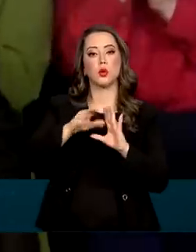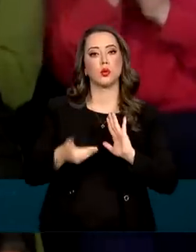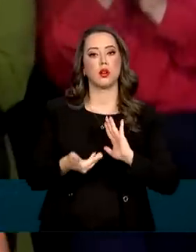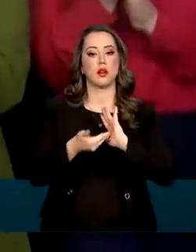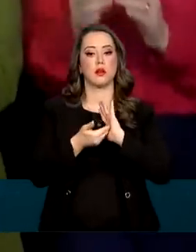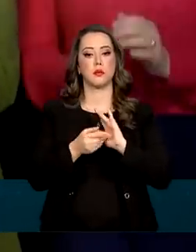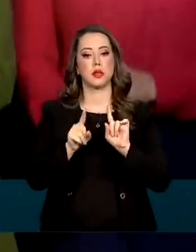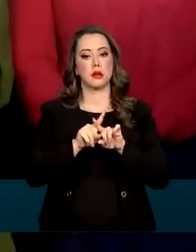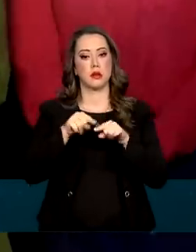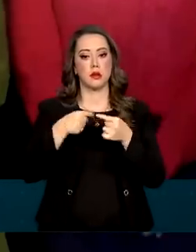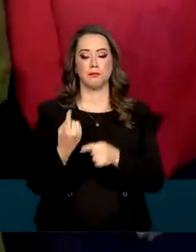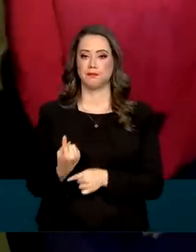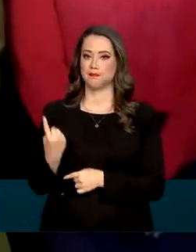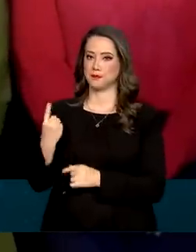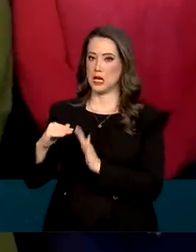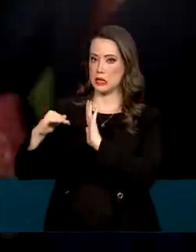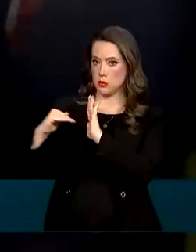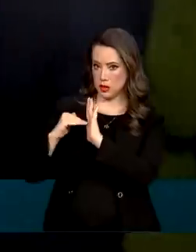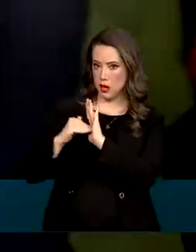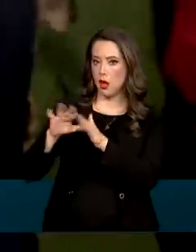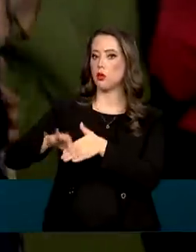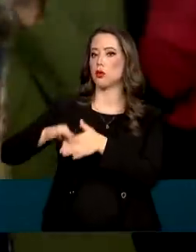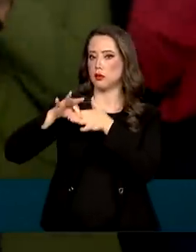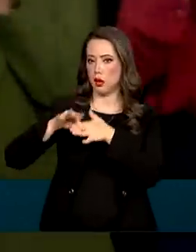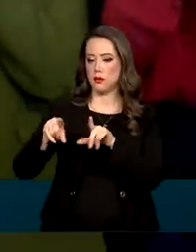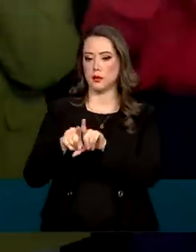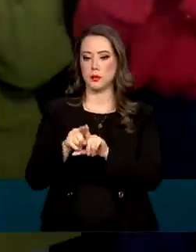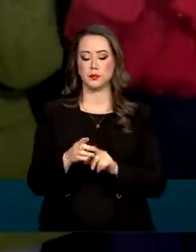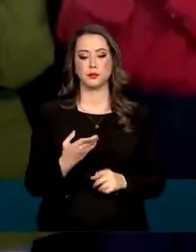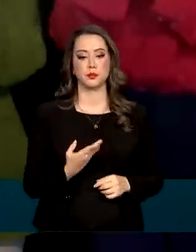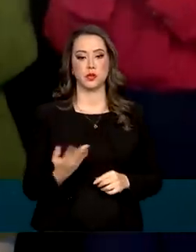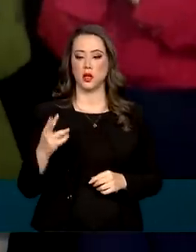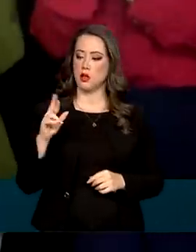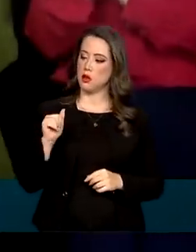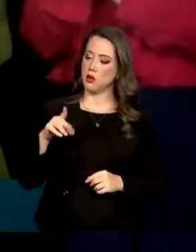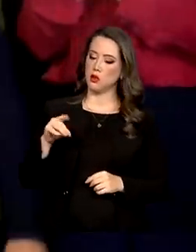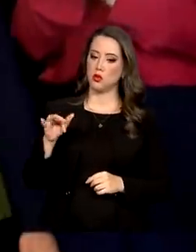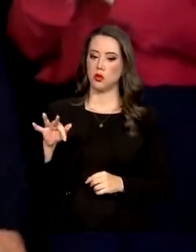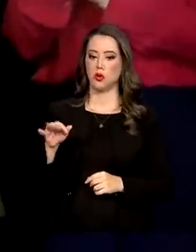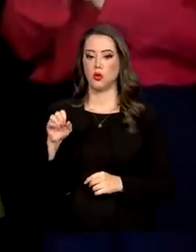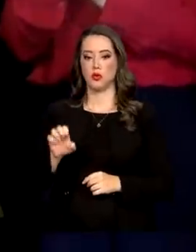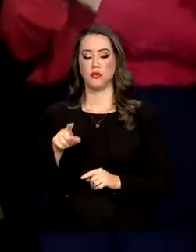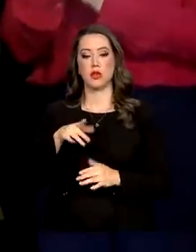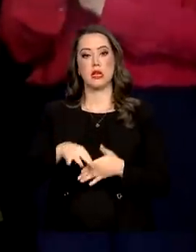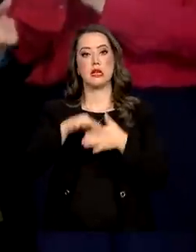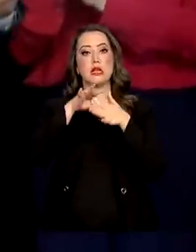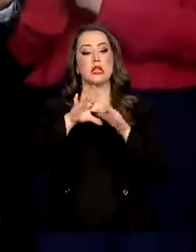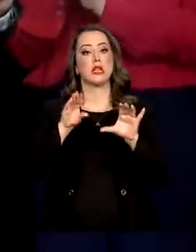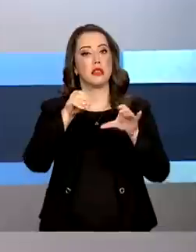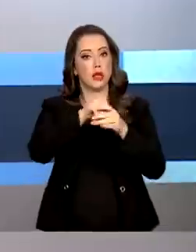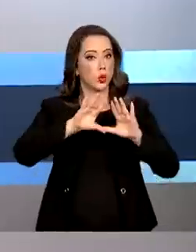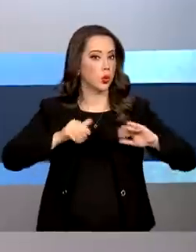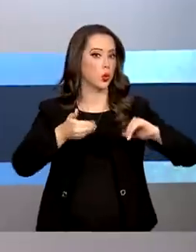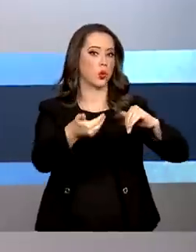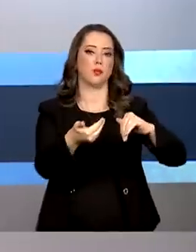e Jaques Wagner no senado randolfo Rodrigues vai atuar como líder do governo no congresso